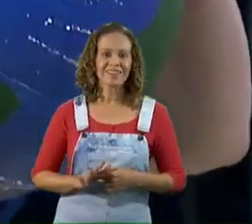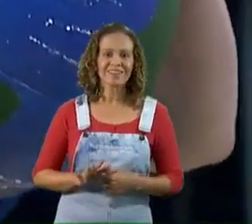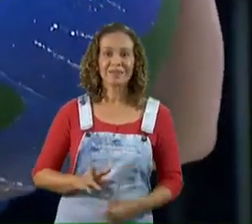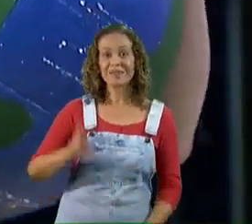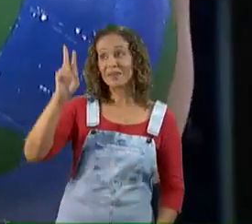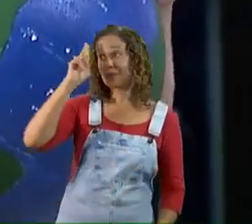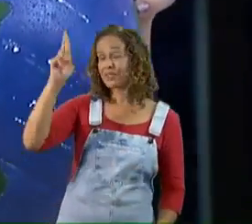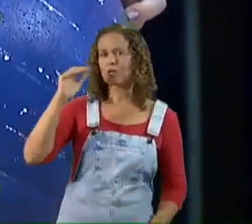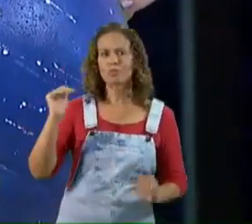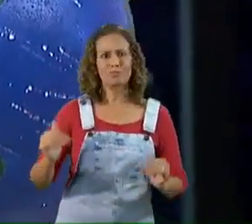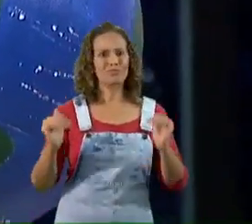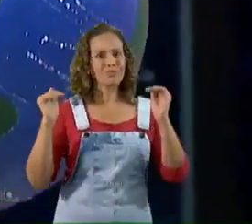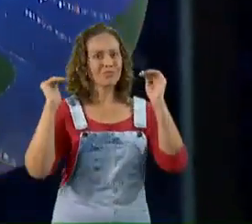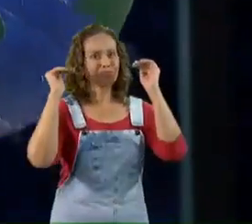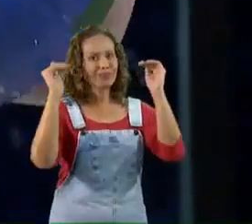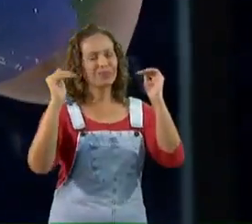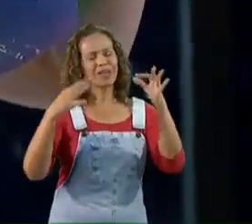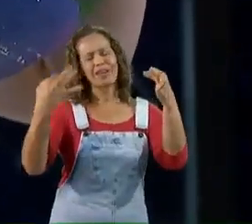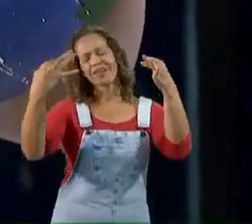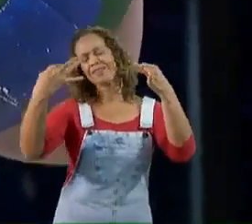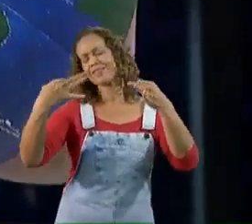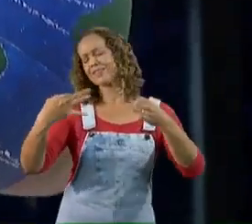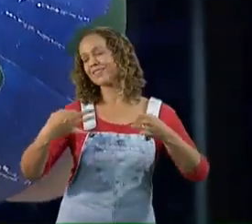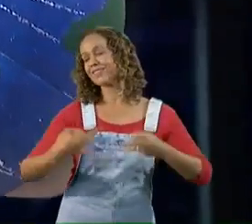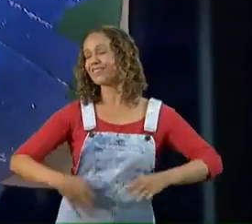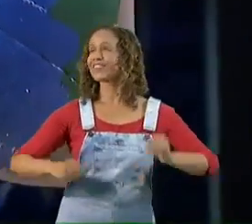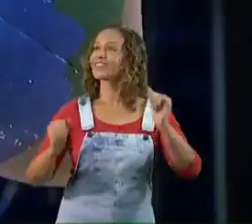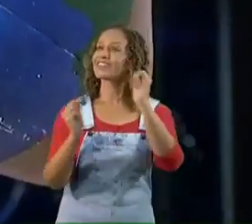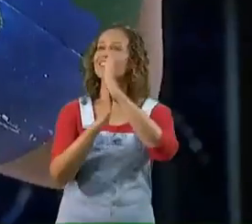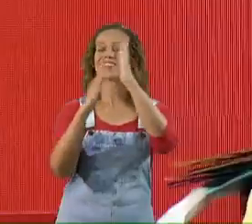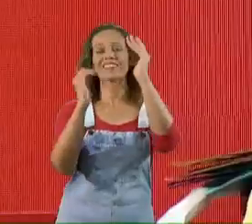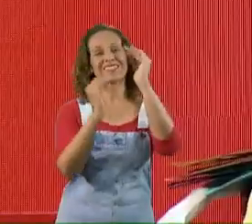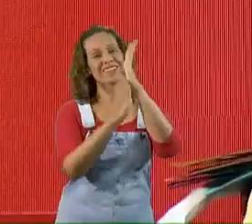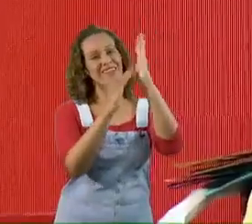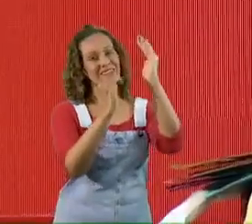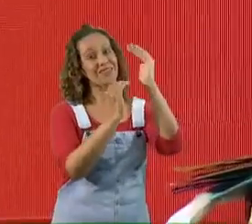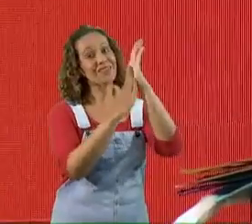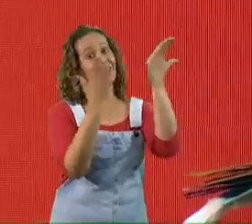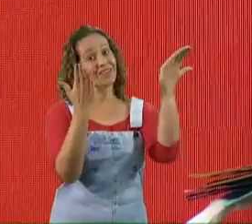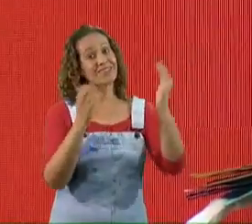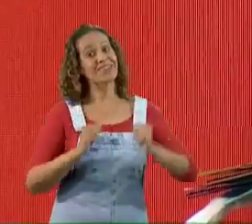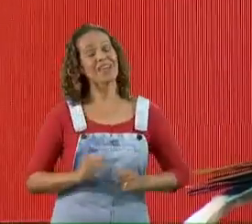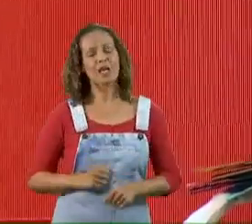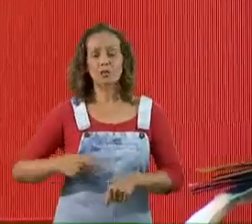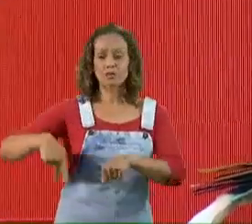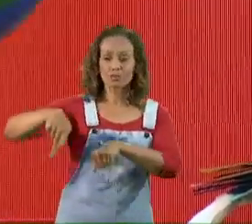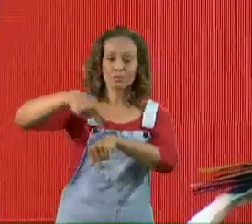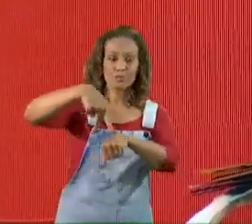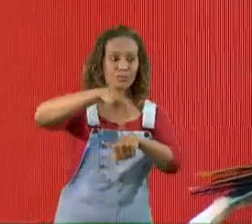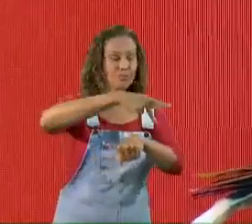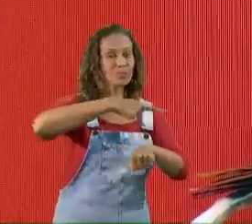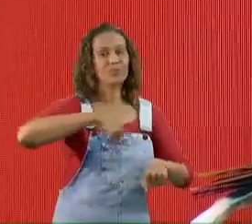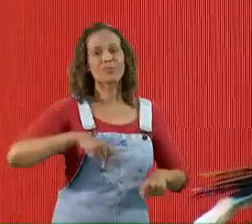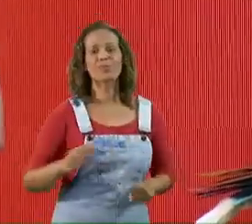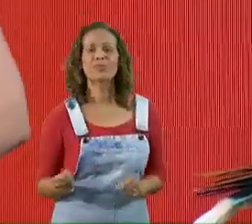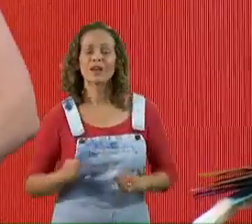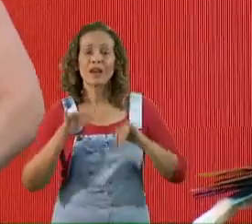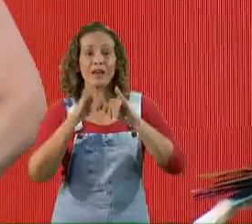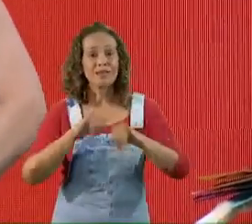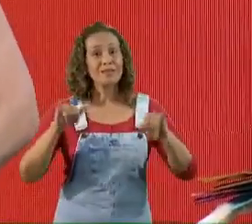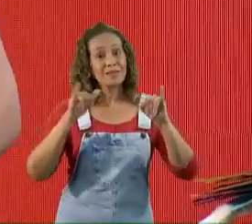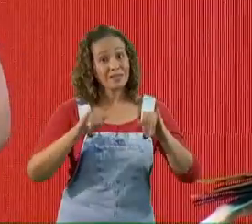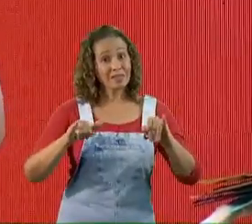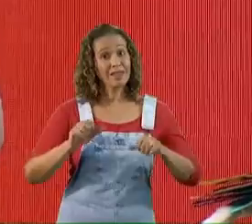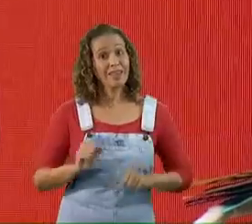Senhor e muito digno de ser louvado. Anuncie entre as nações, contem para as